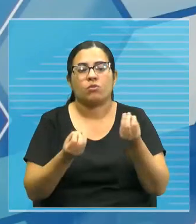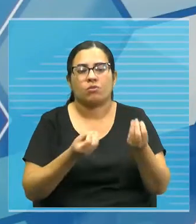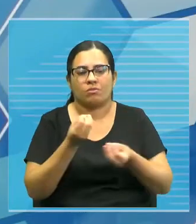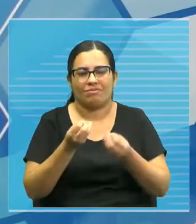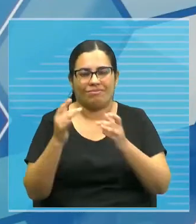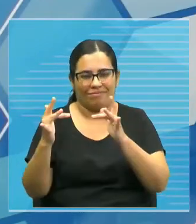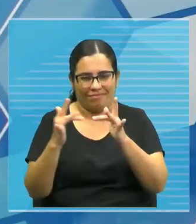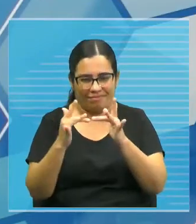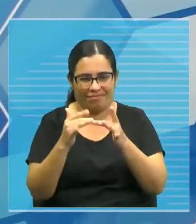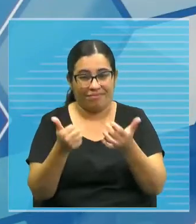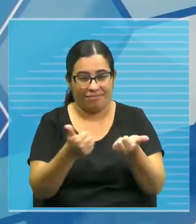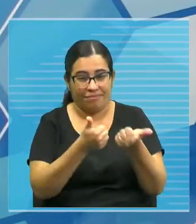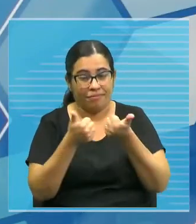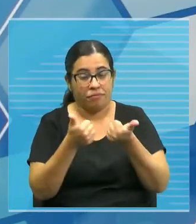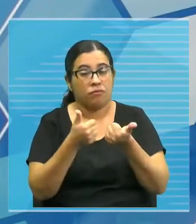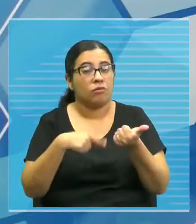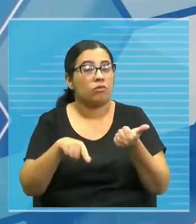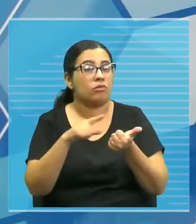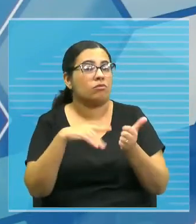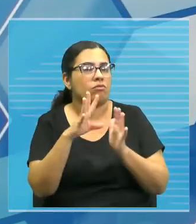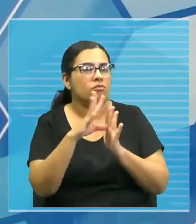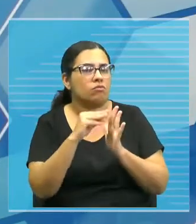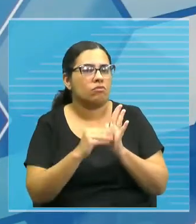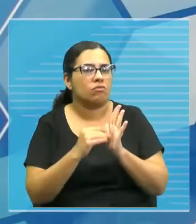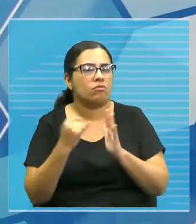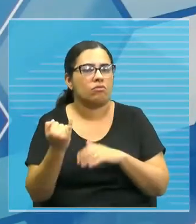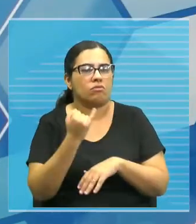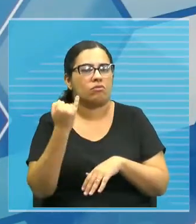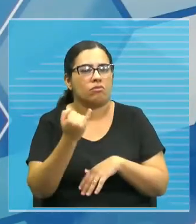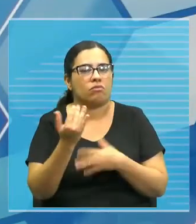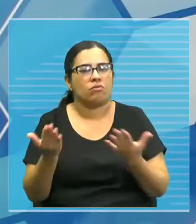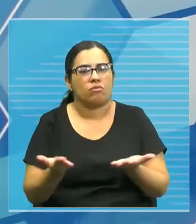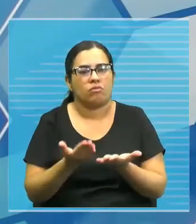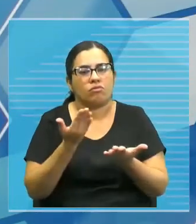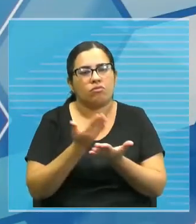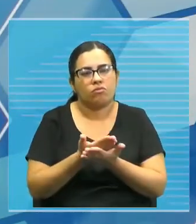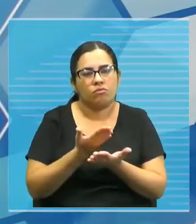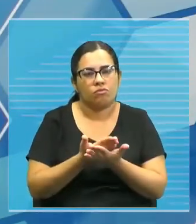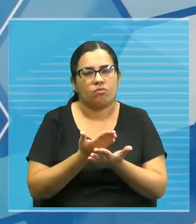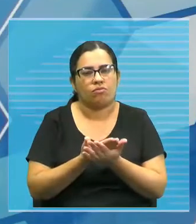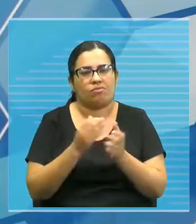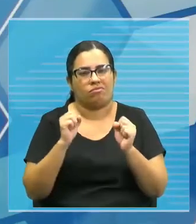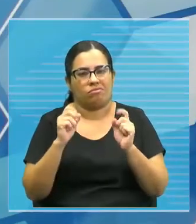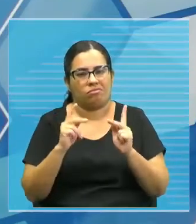aí. Nós vamos trabalhar um conteúdo muito importante na nossa aula de hoje. Tá aqui, ó.